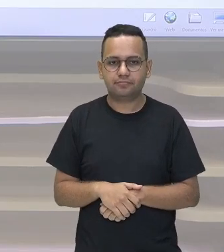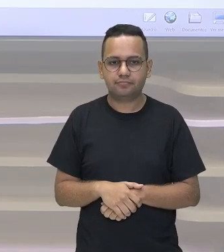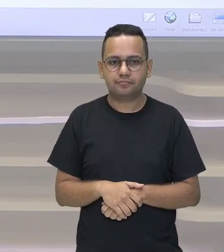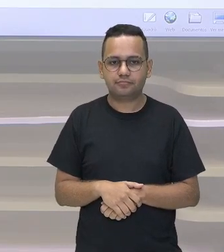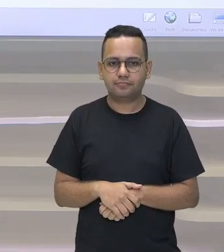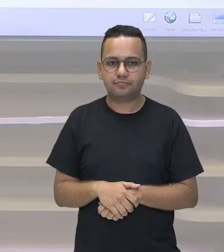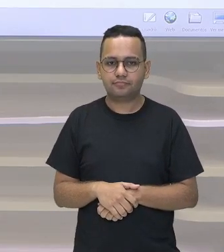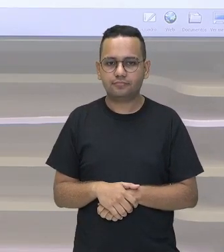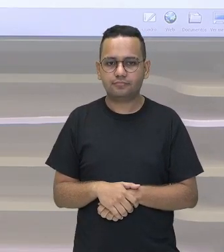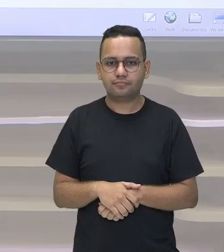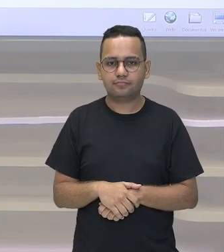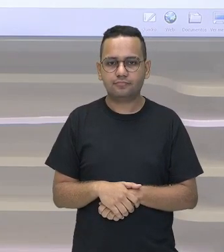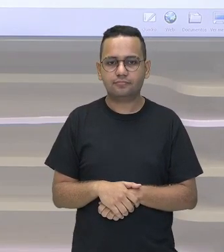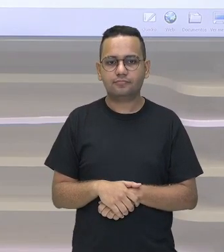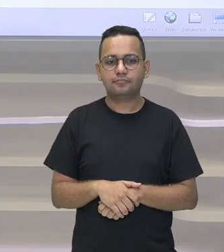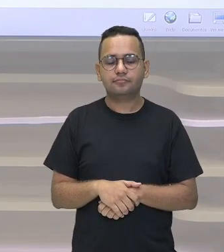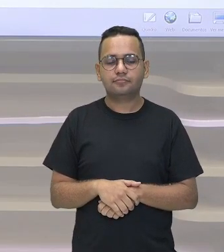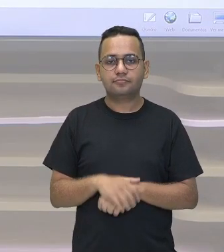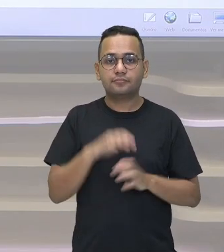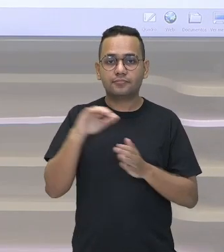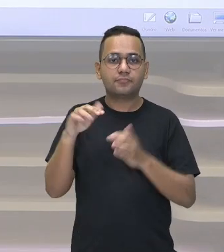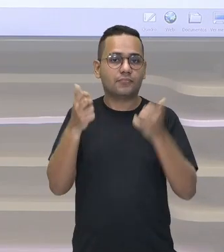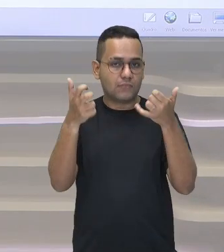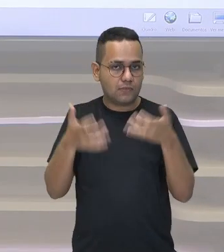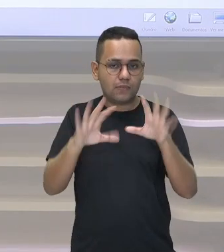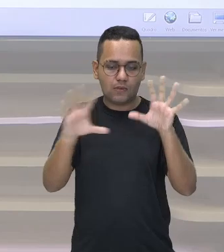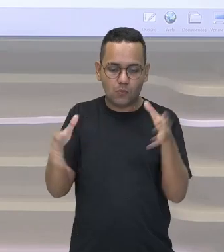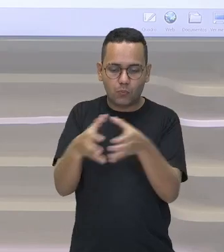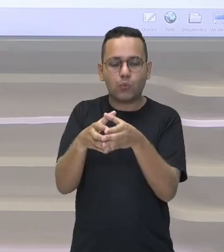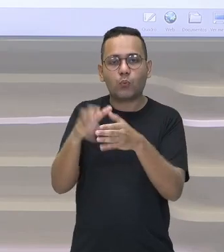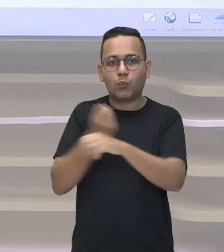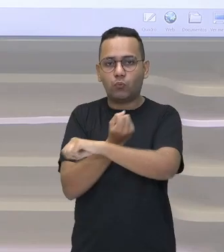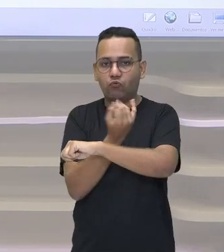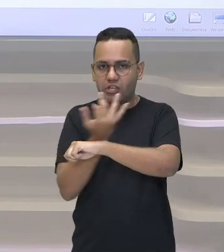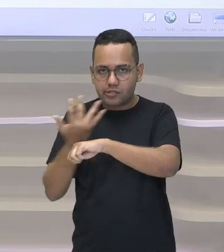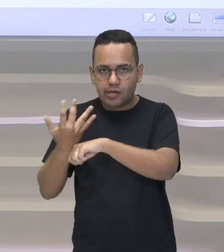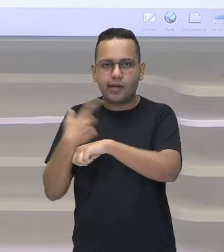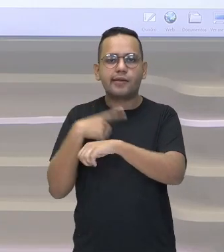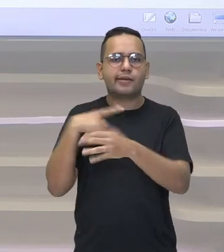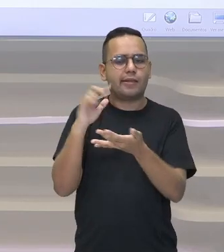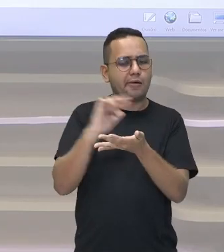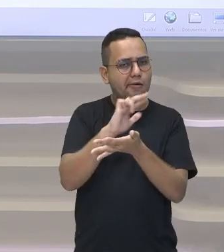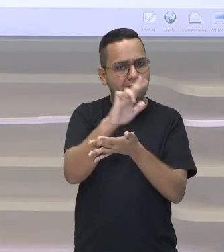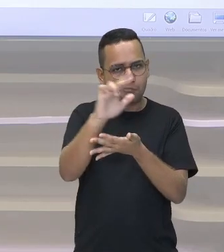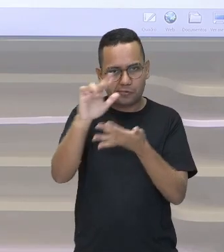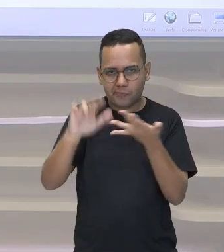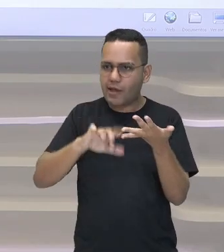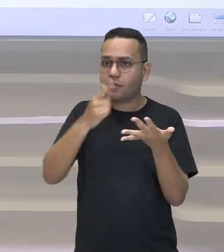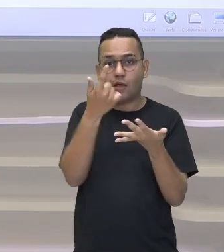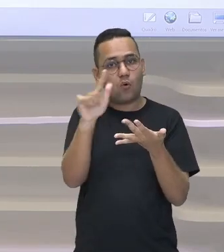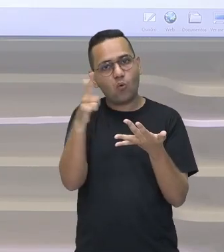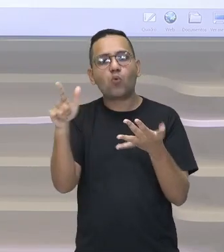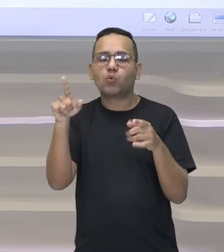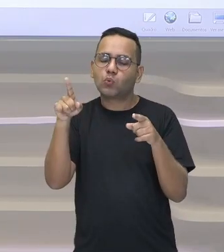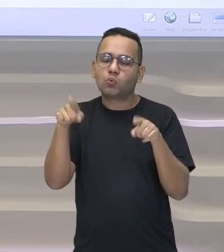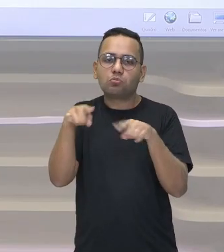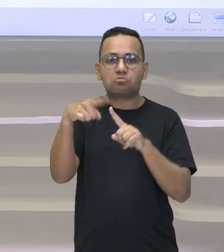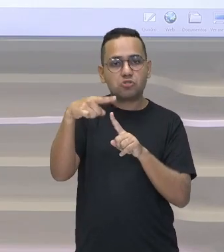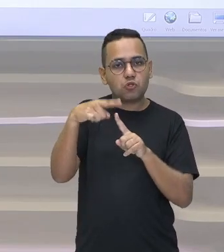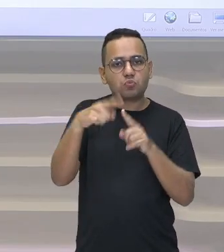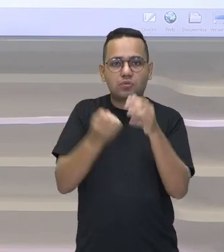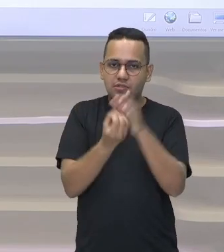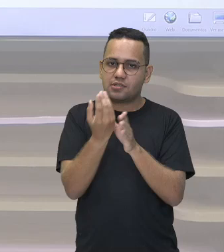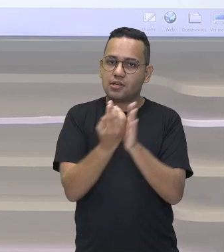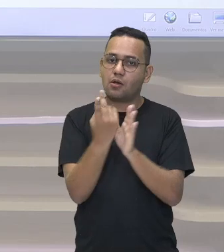do reino vegetal, entre outros seres vivos que têm essa capacidade de produção do seu